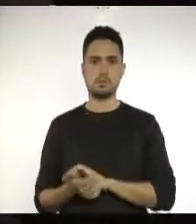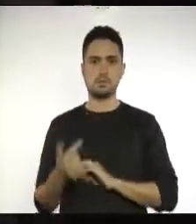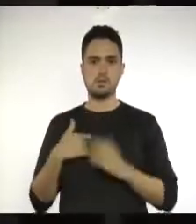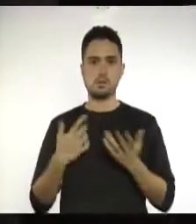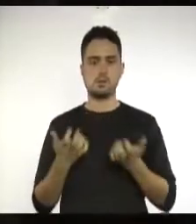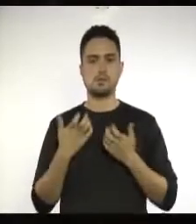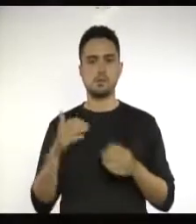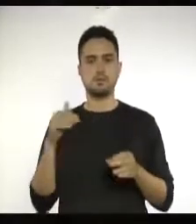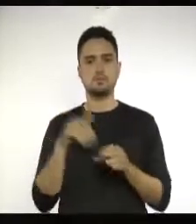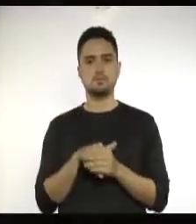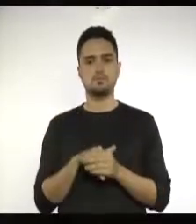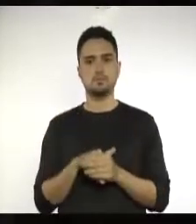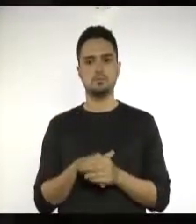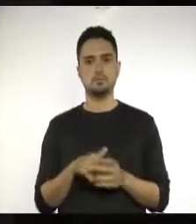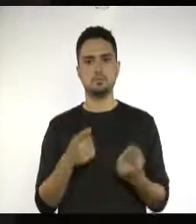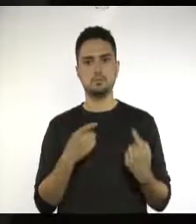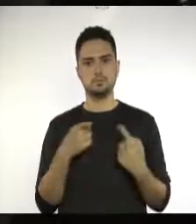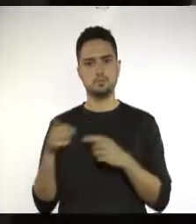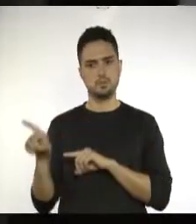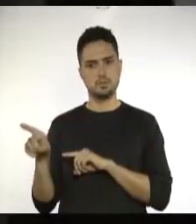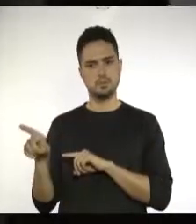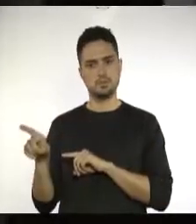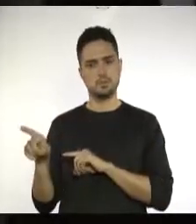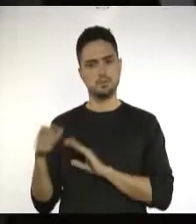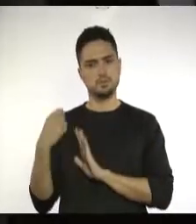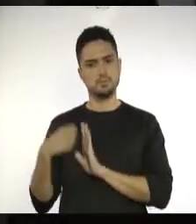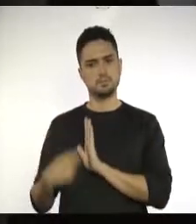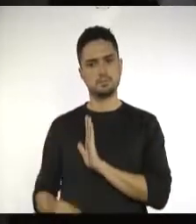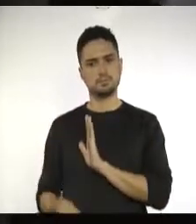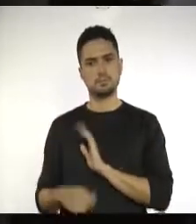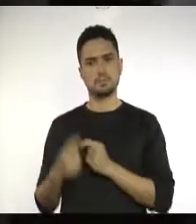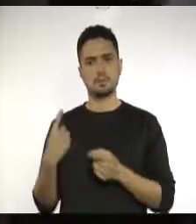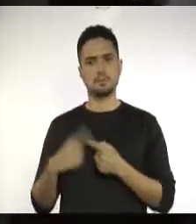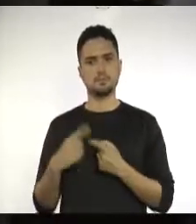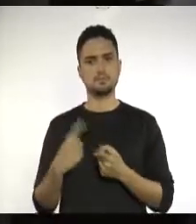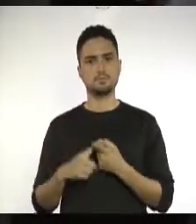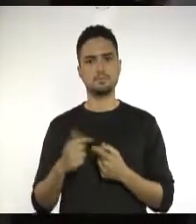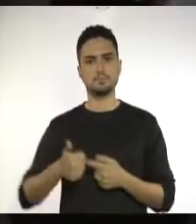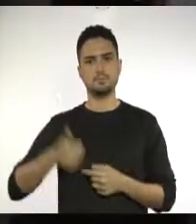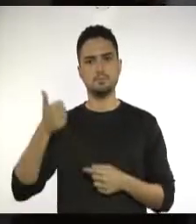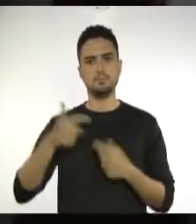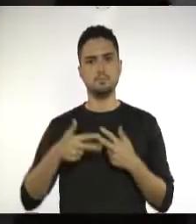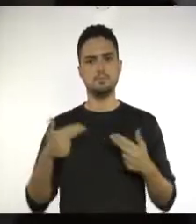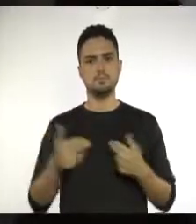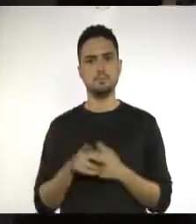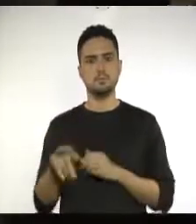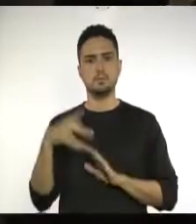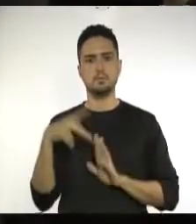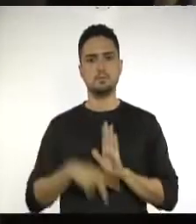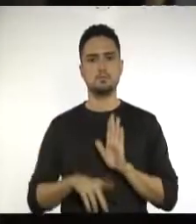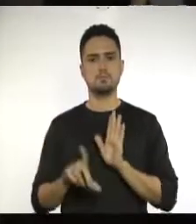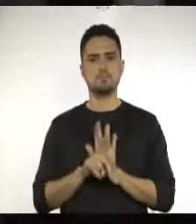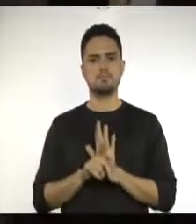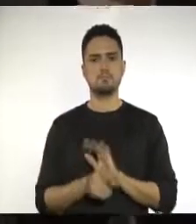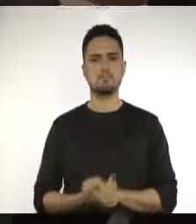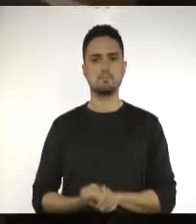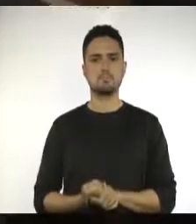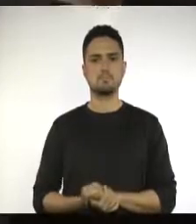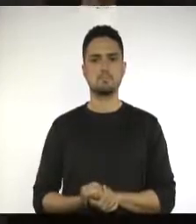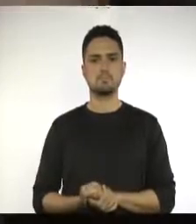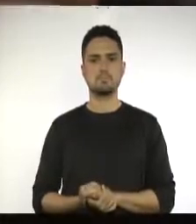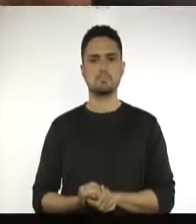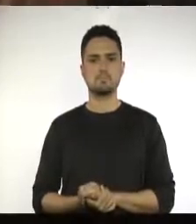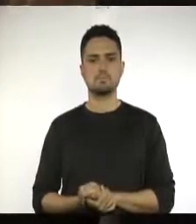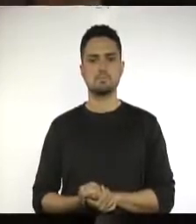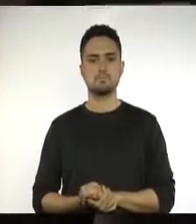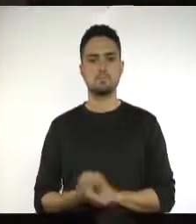aqui divergindo profundamente da iniciativa. Porque, em primeiro lugar, esse projeto, se